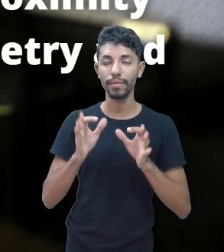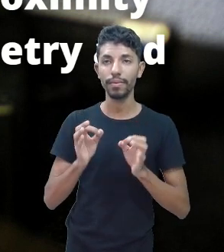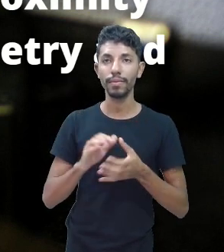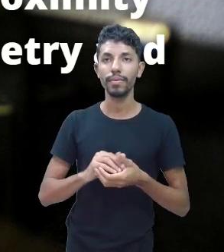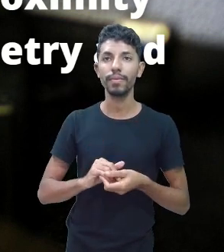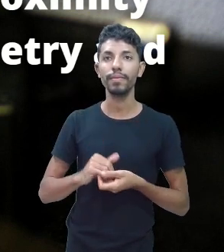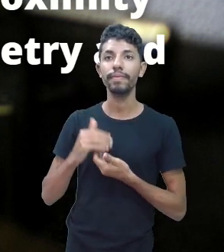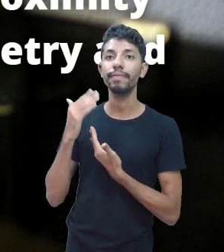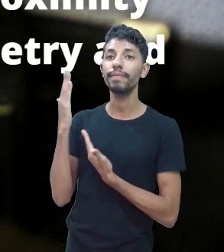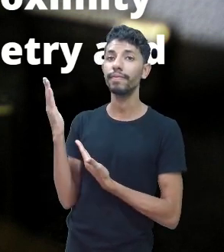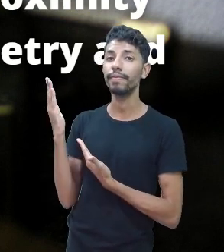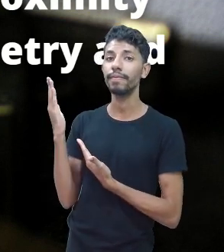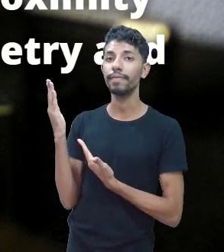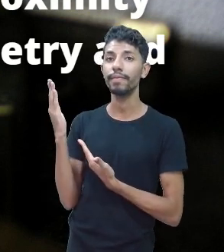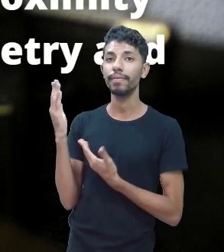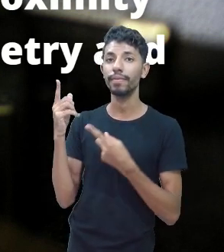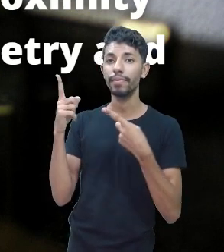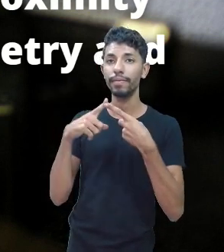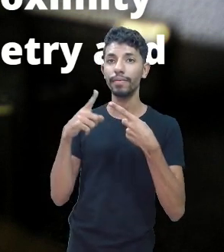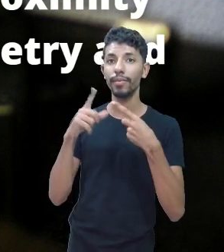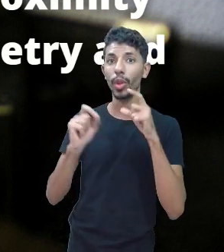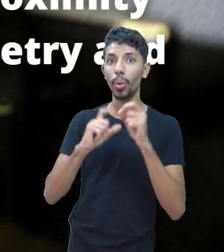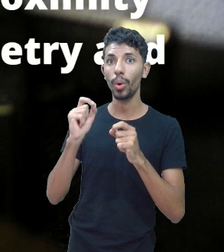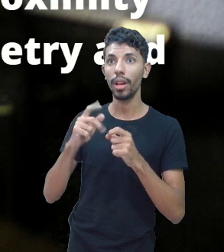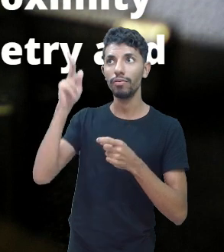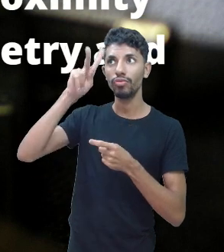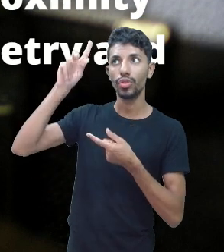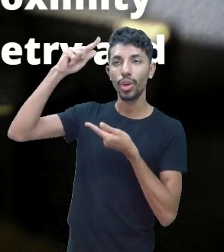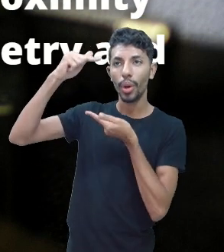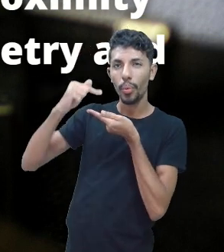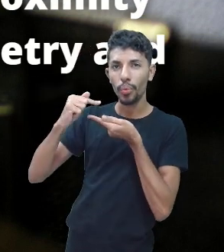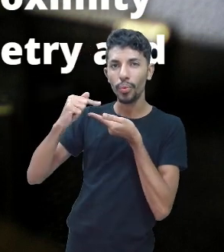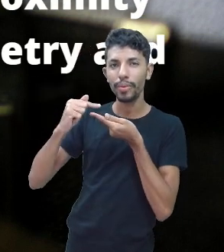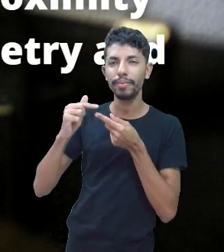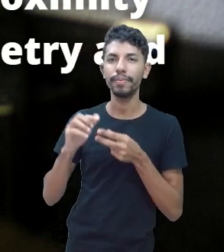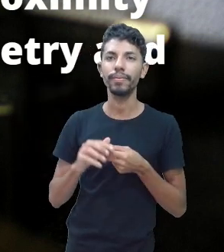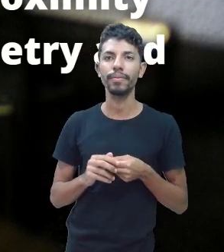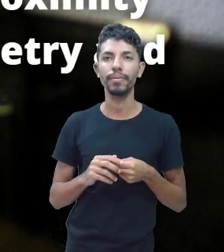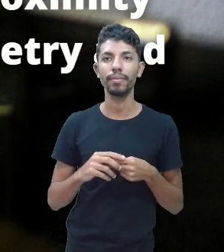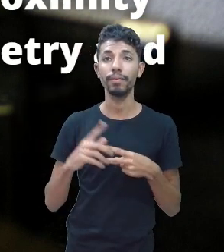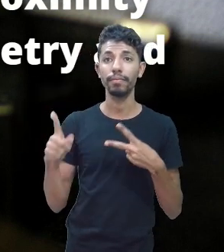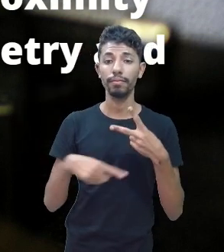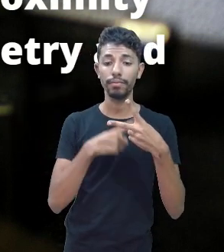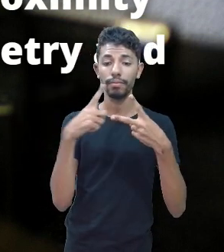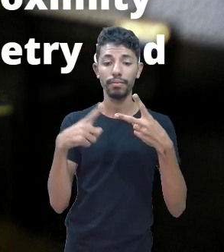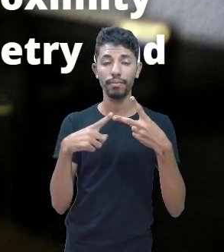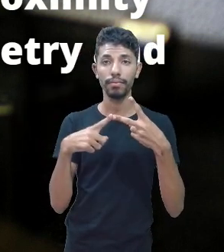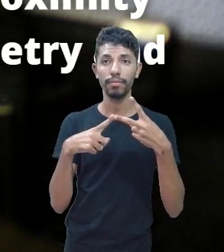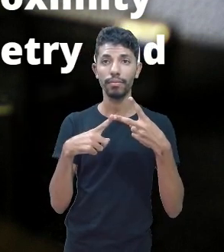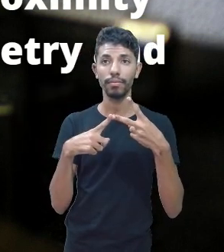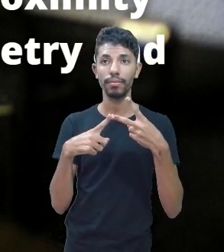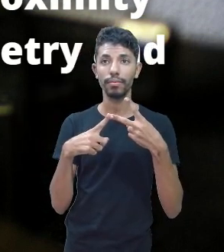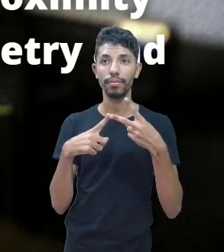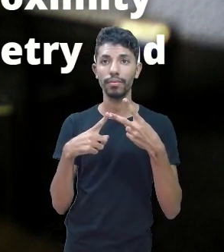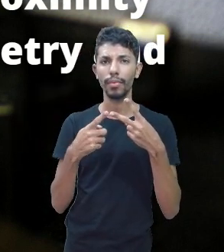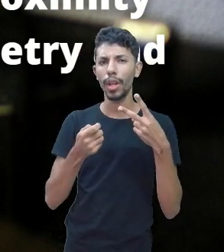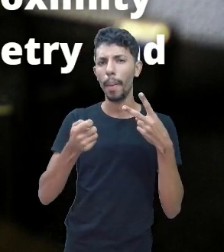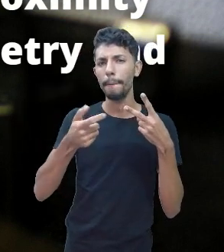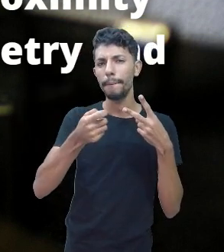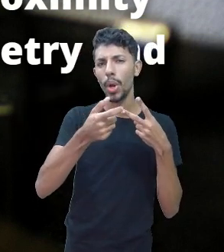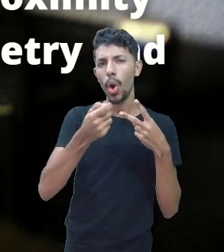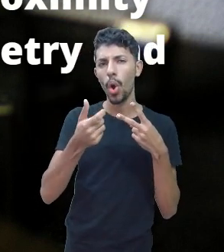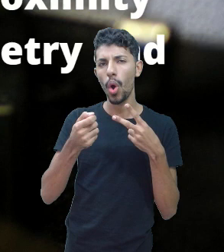short plot, ou seja, um enredo curto. Few characters, ou seja,